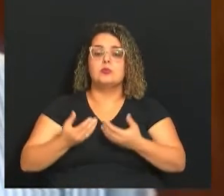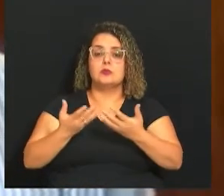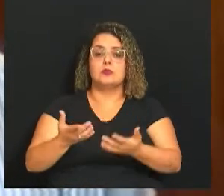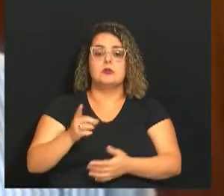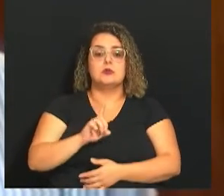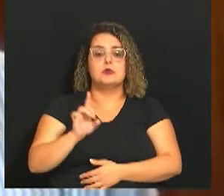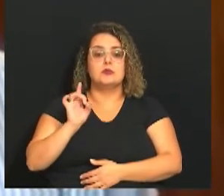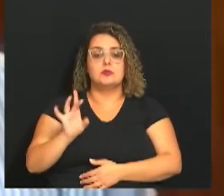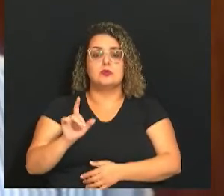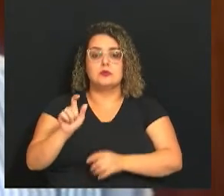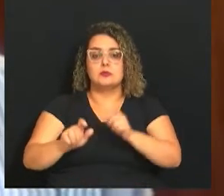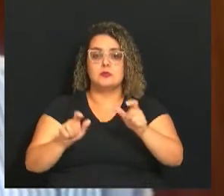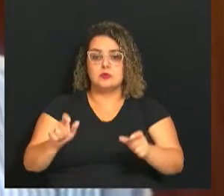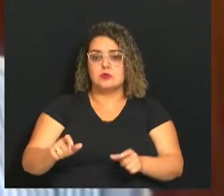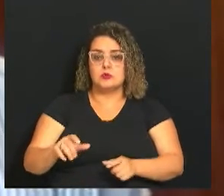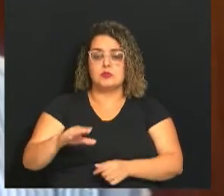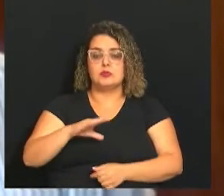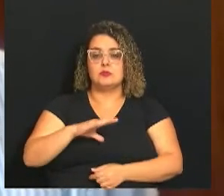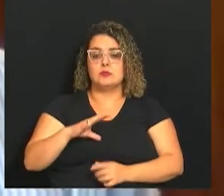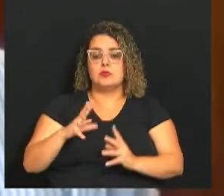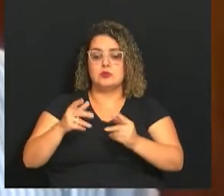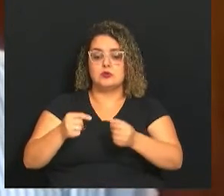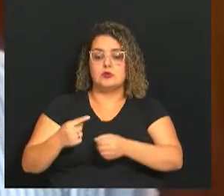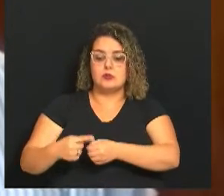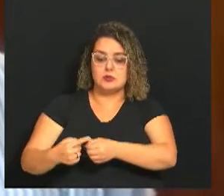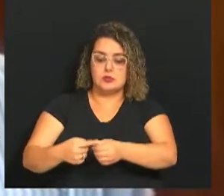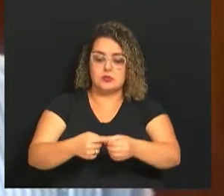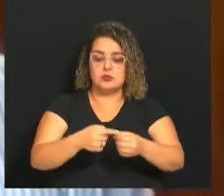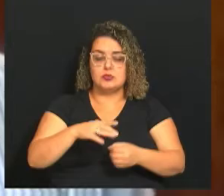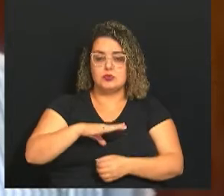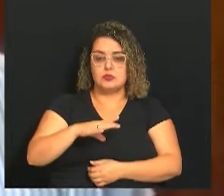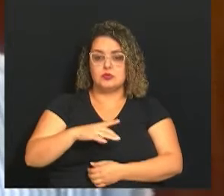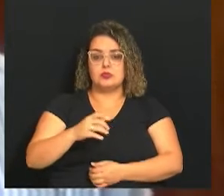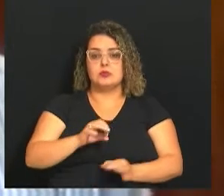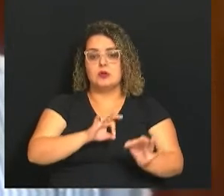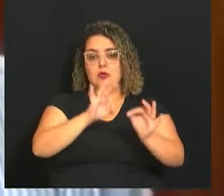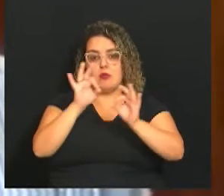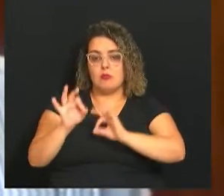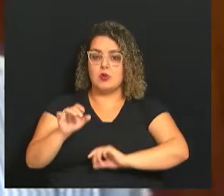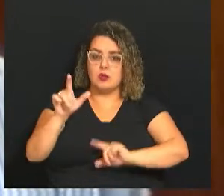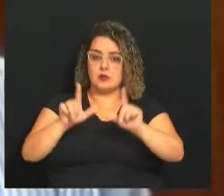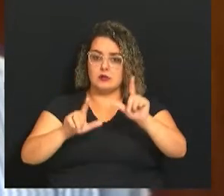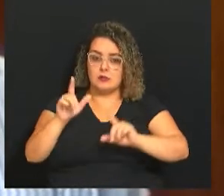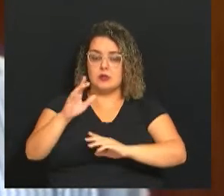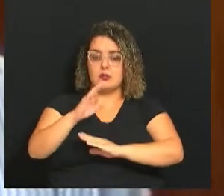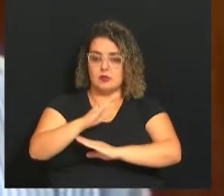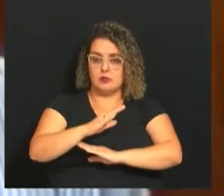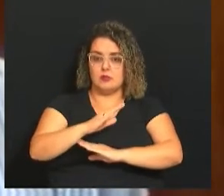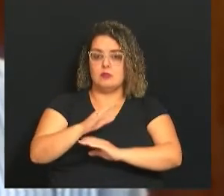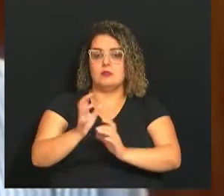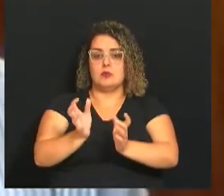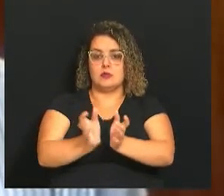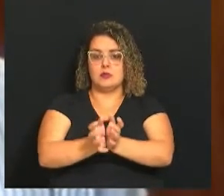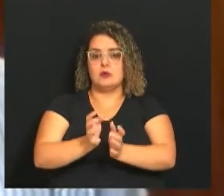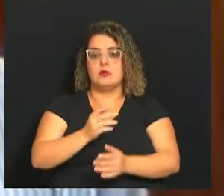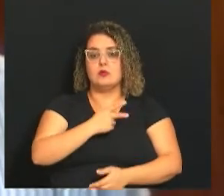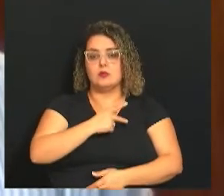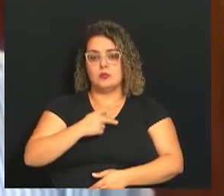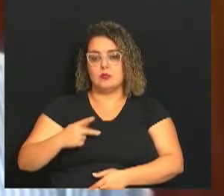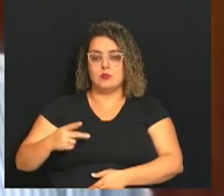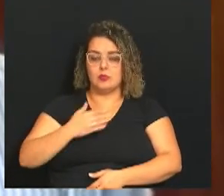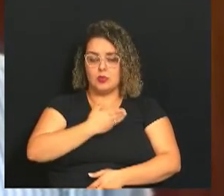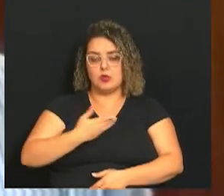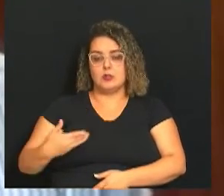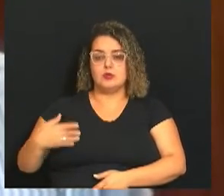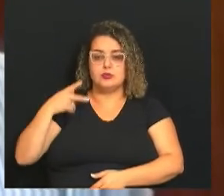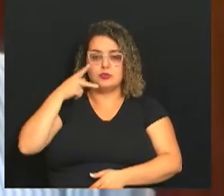de Campinas, como de toda a região metropolitana, que acompanha a TV Câmara e acompanha essa Comissão de Política de Prevenção às Drogas.